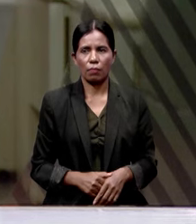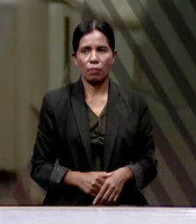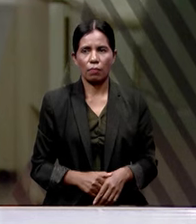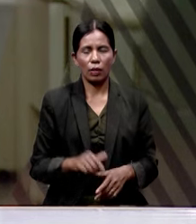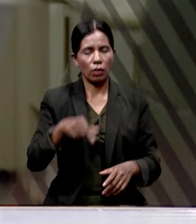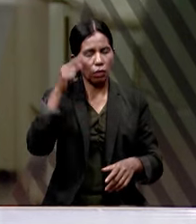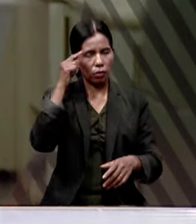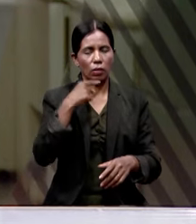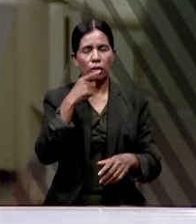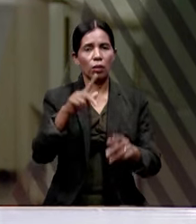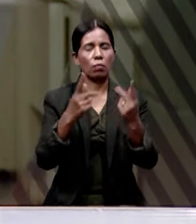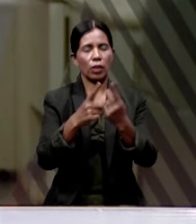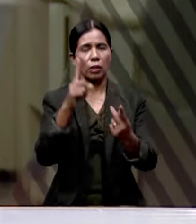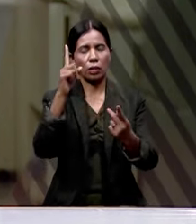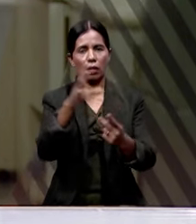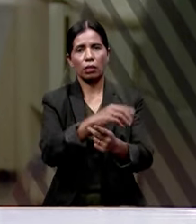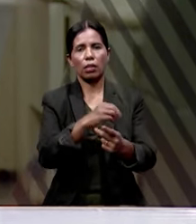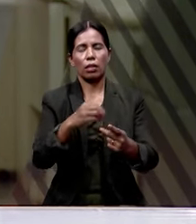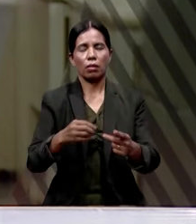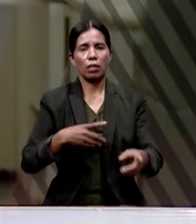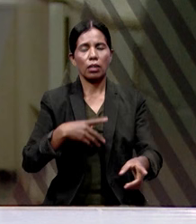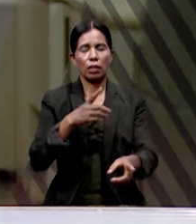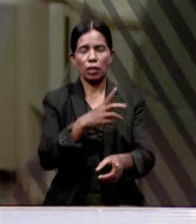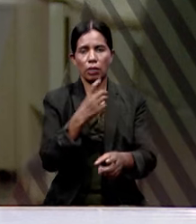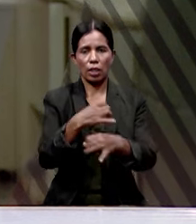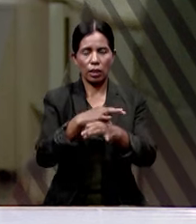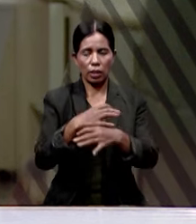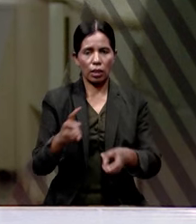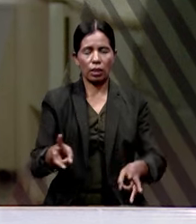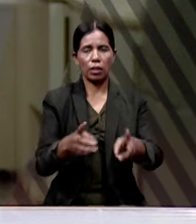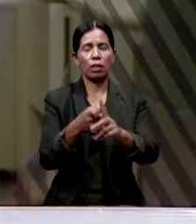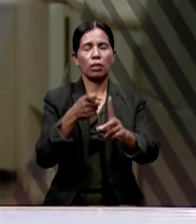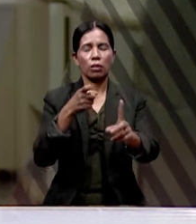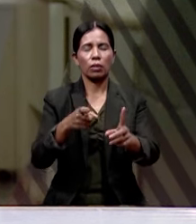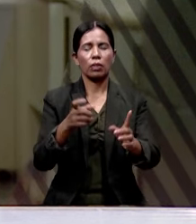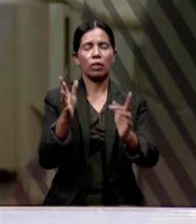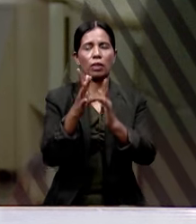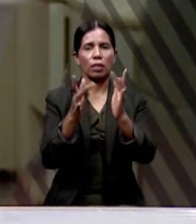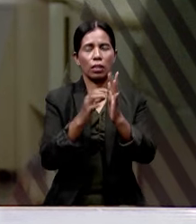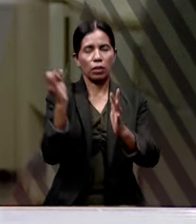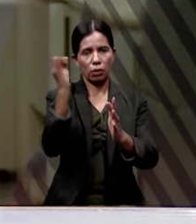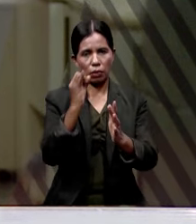Governo se indica a companhia ida ou adjudicação de reita ou de radia estrada ou se Cristo rei ba dolocuã.